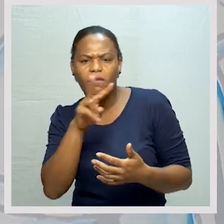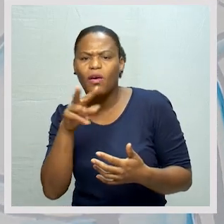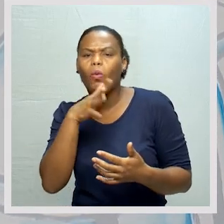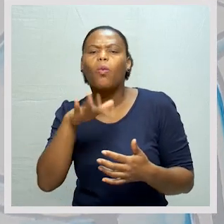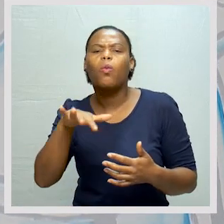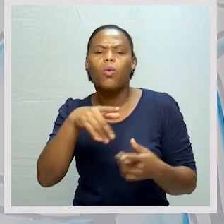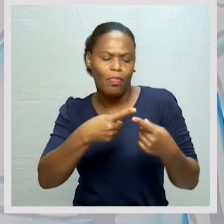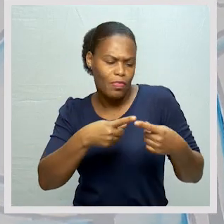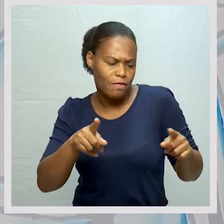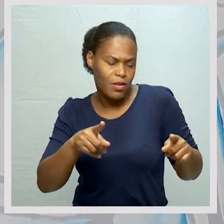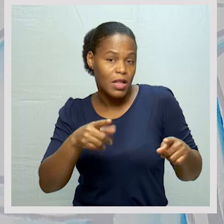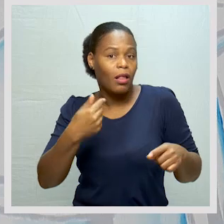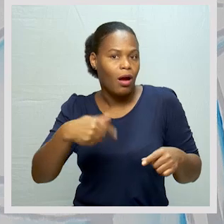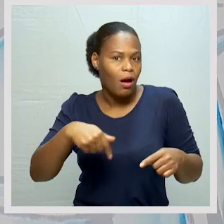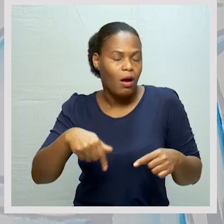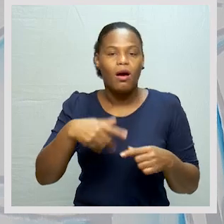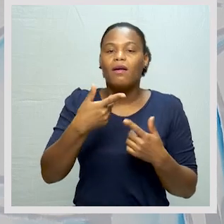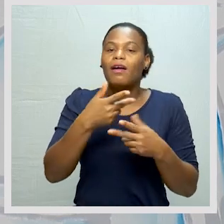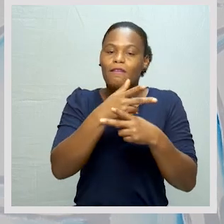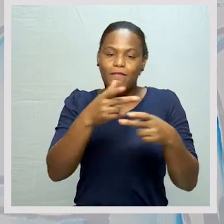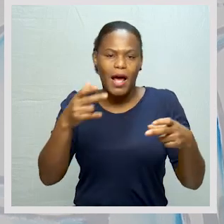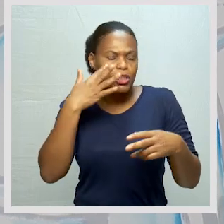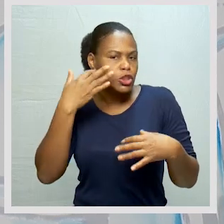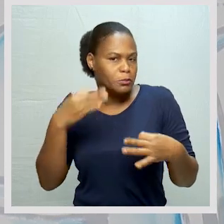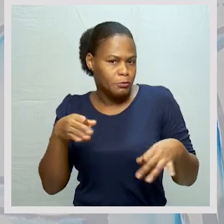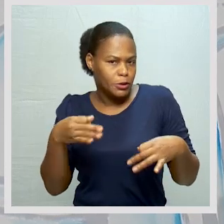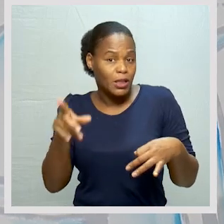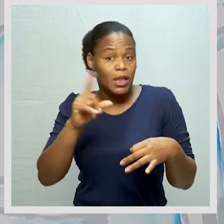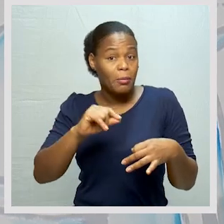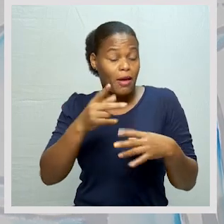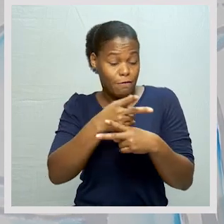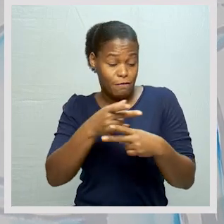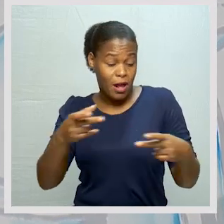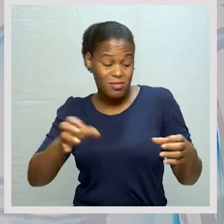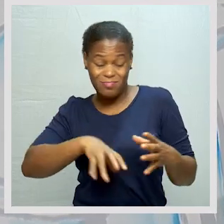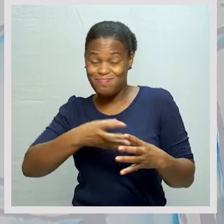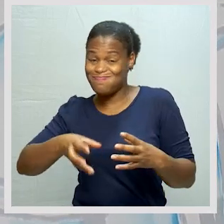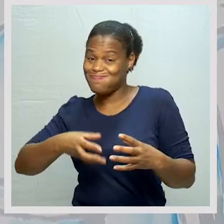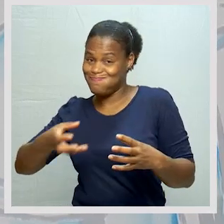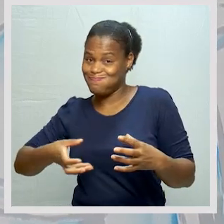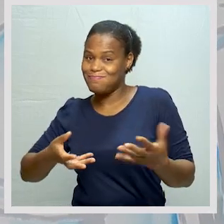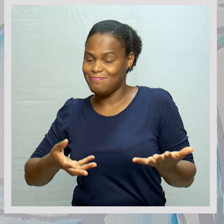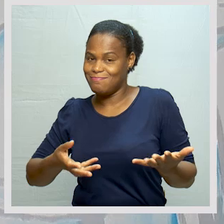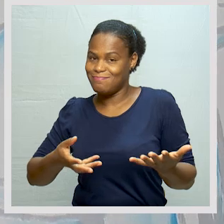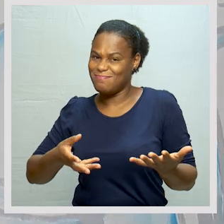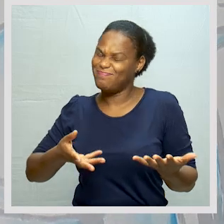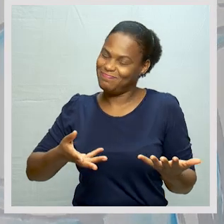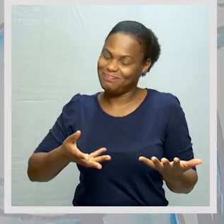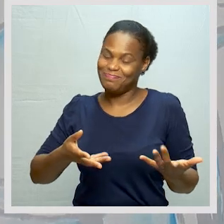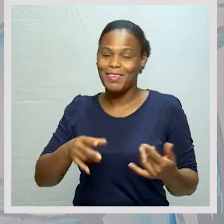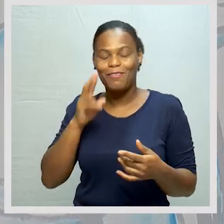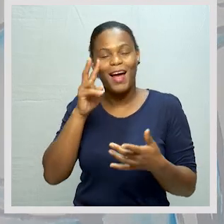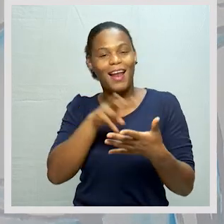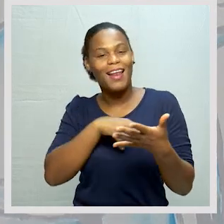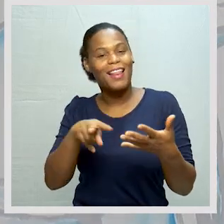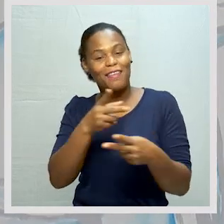a diferença que existe entre frase simples e frase composta. Vamos